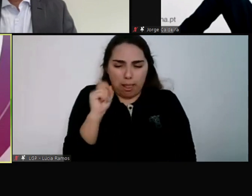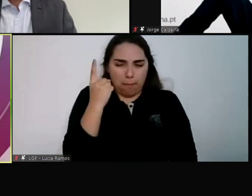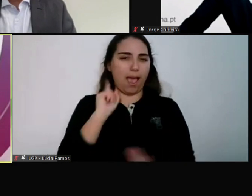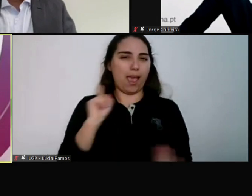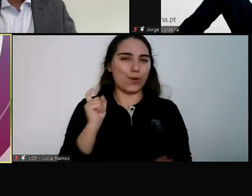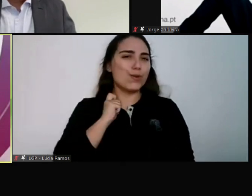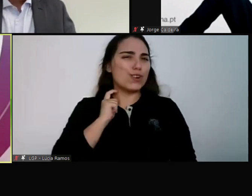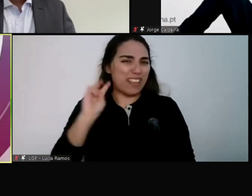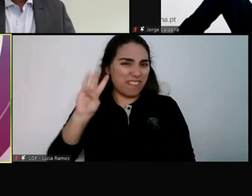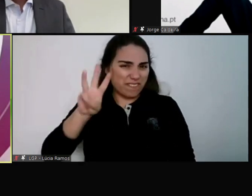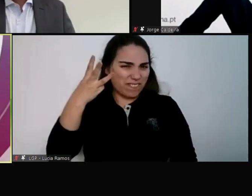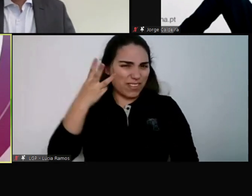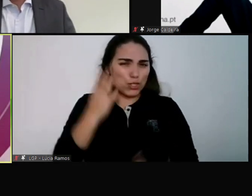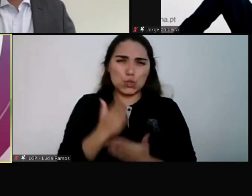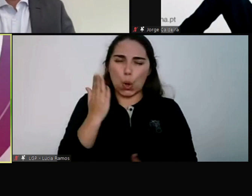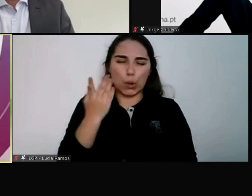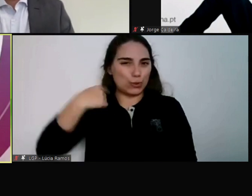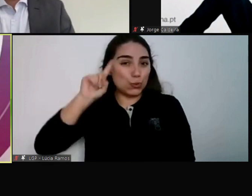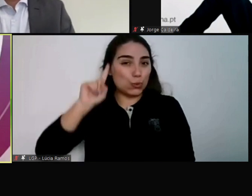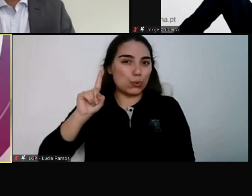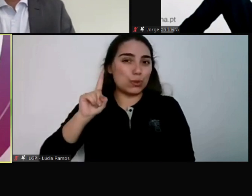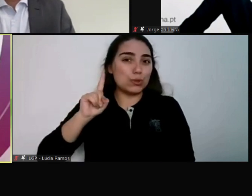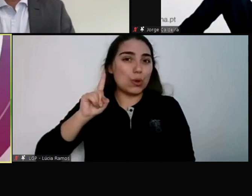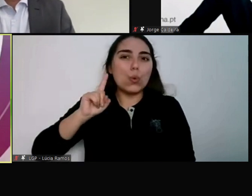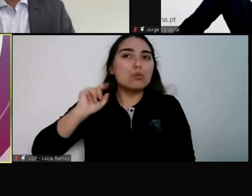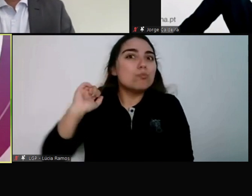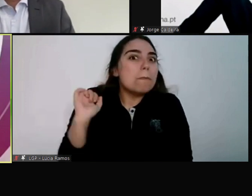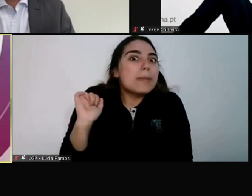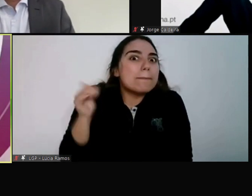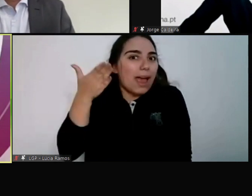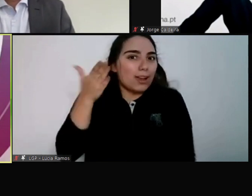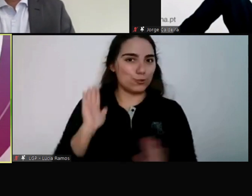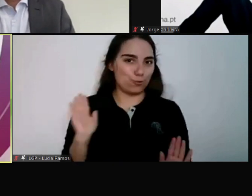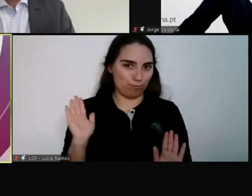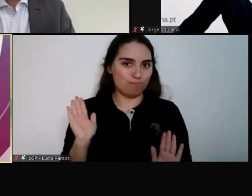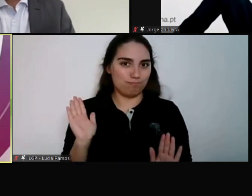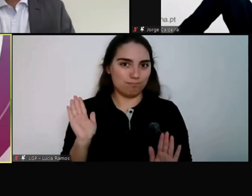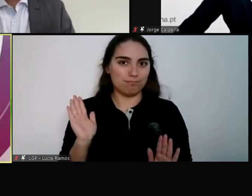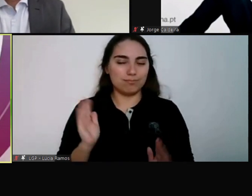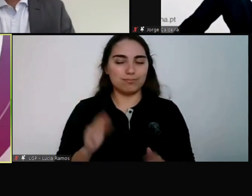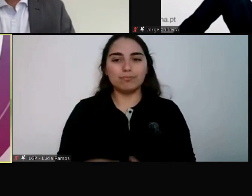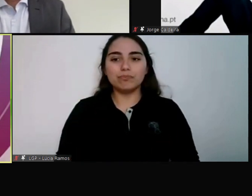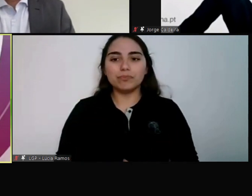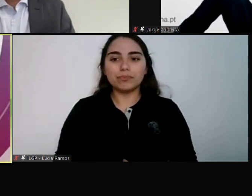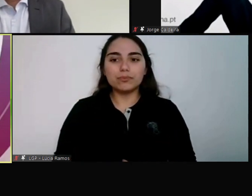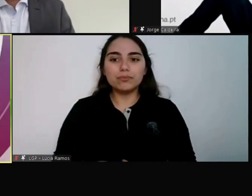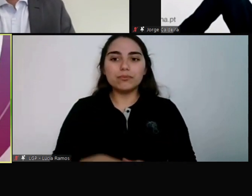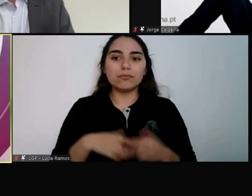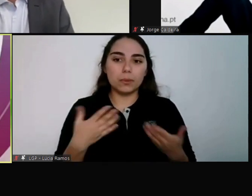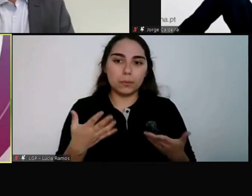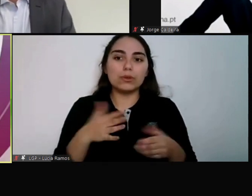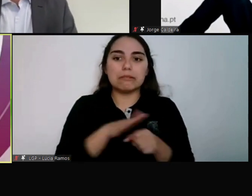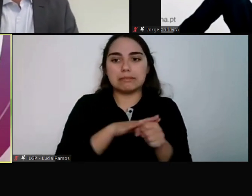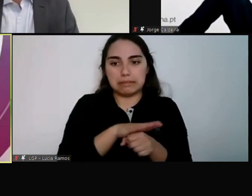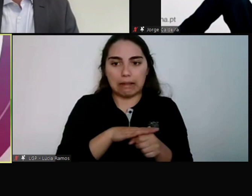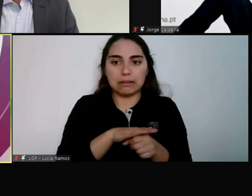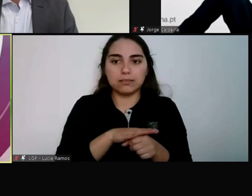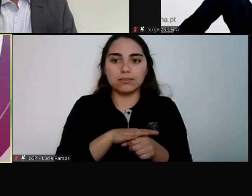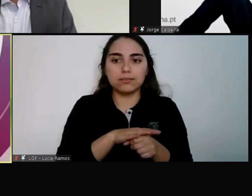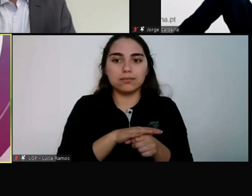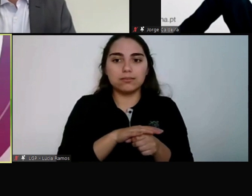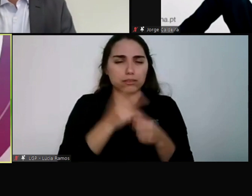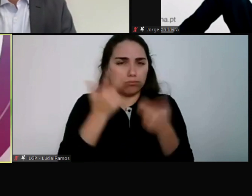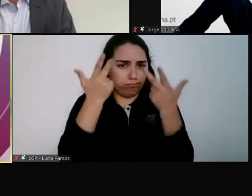ponto final, são os primeiros cursos de um conjunto maior de cursos em Data Science e em literacia de dados, que vamos ainda disponibilizar este